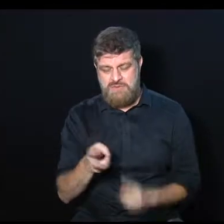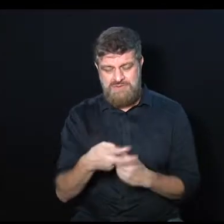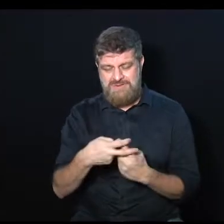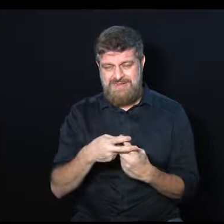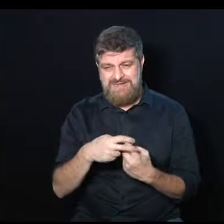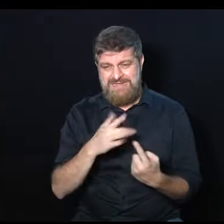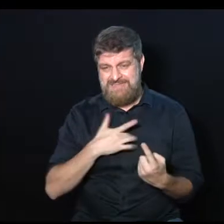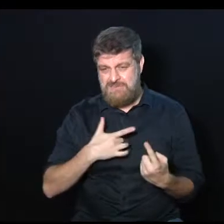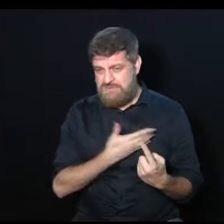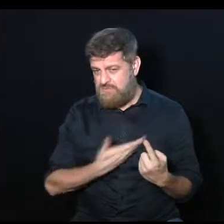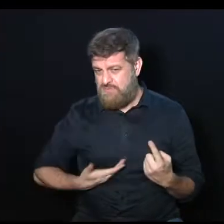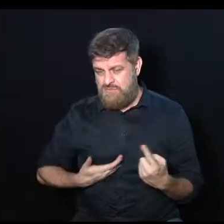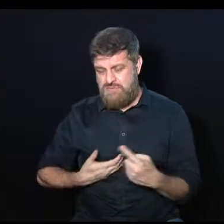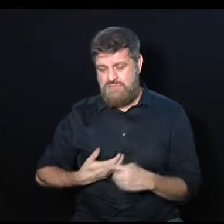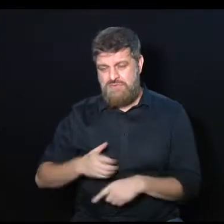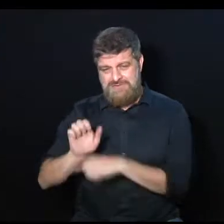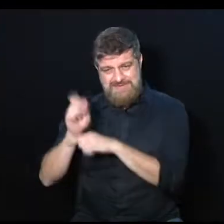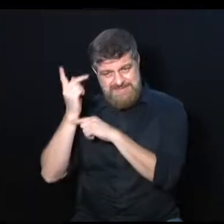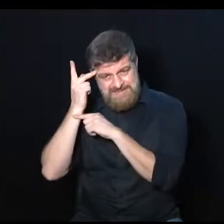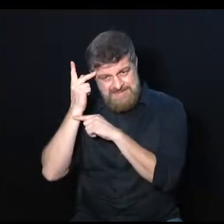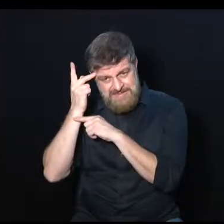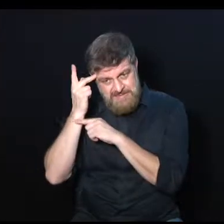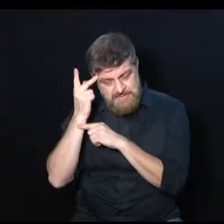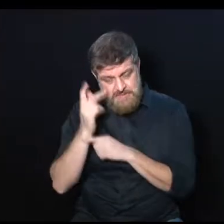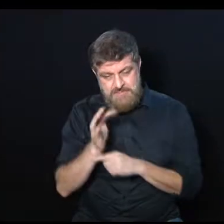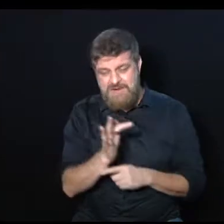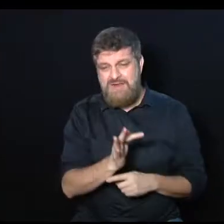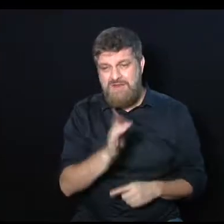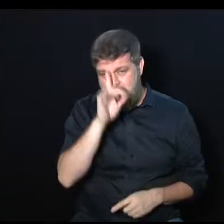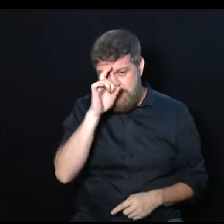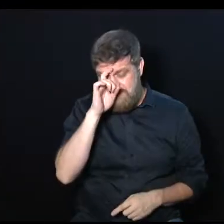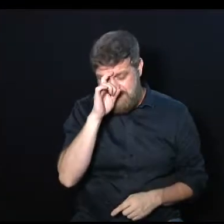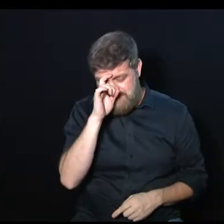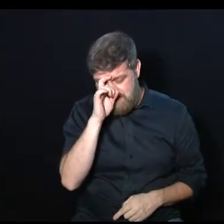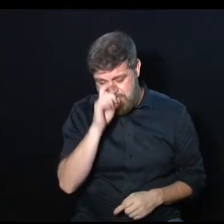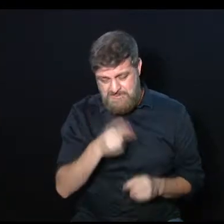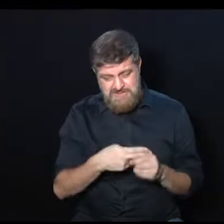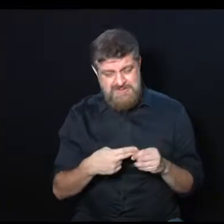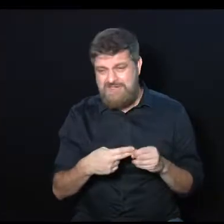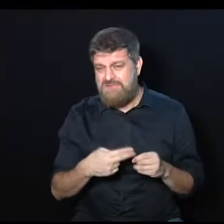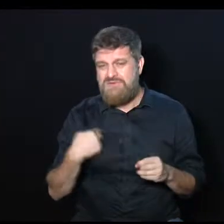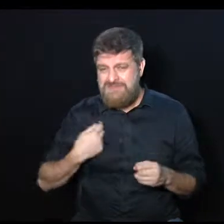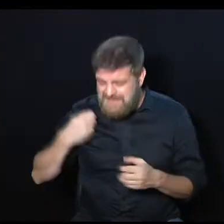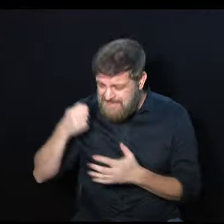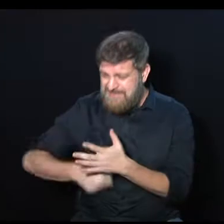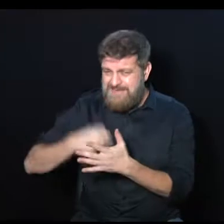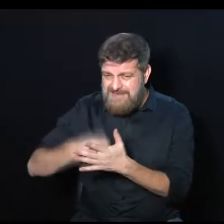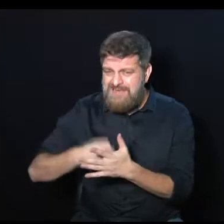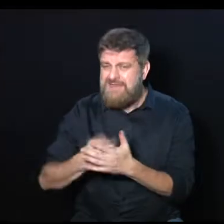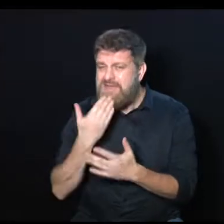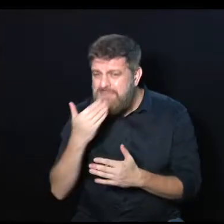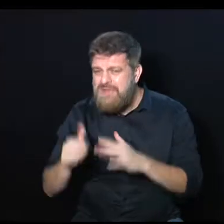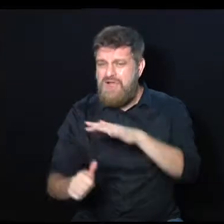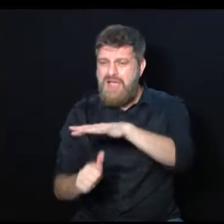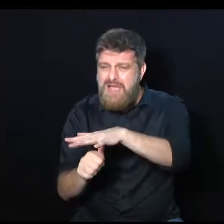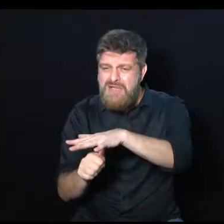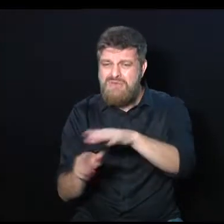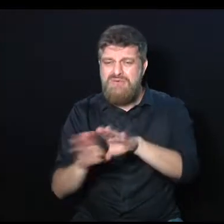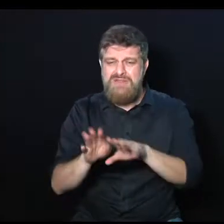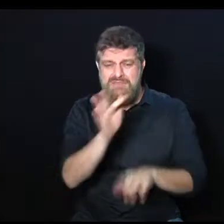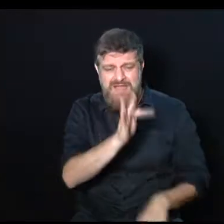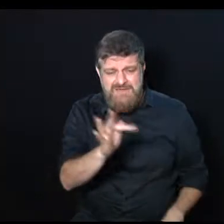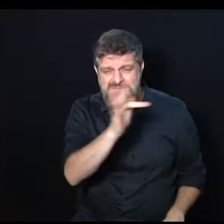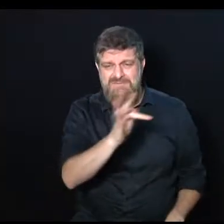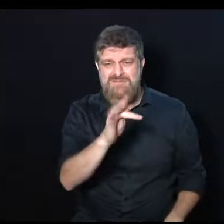Saúde, do Estado ou do Ministério, para o HC Unicamp. Então, não adianta nós já batemos na porta de reitoria, de faculdade de